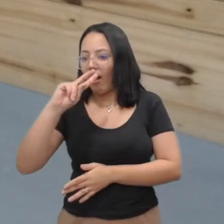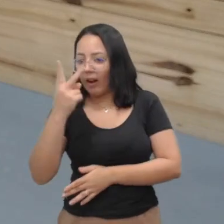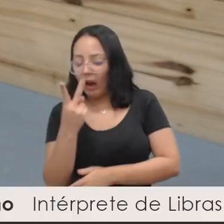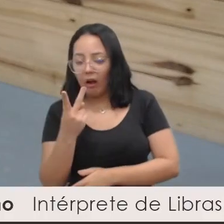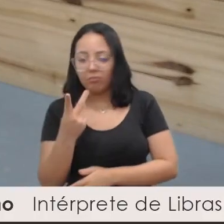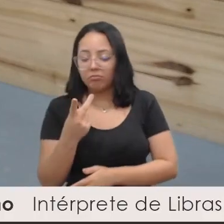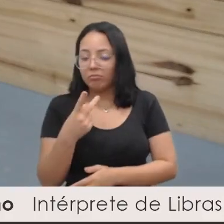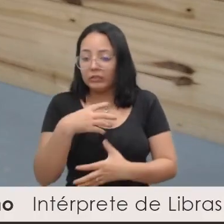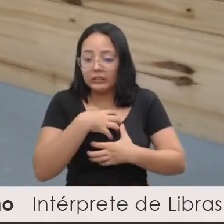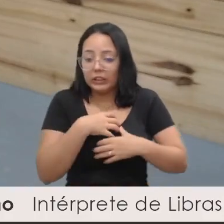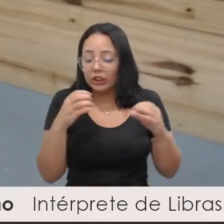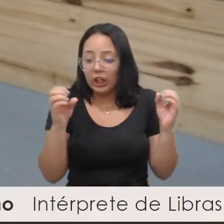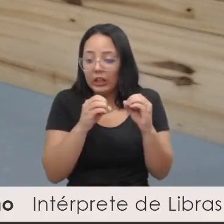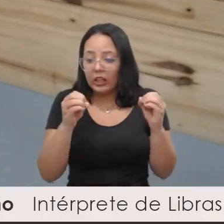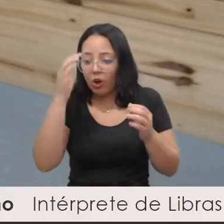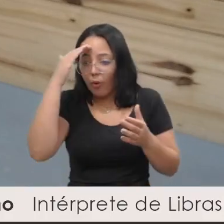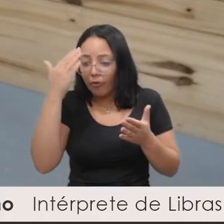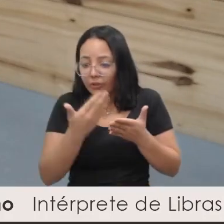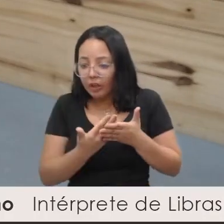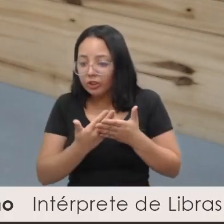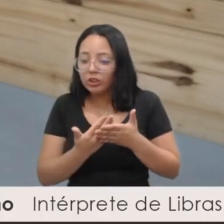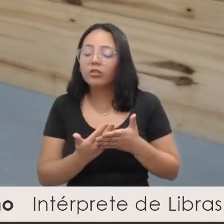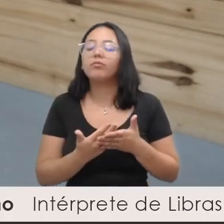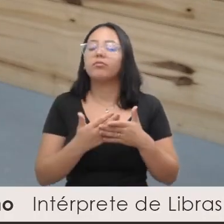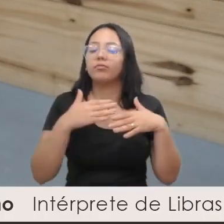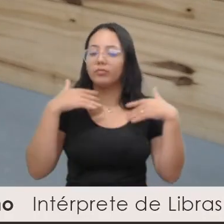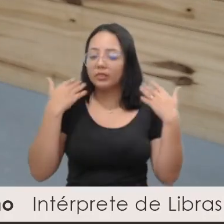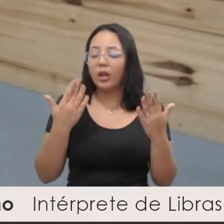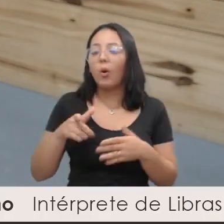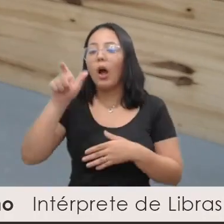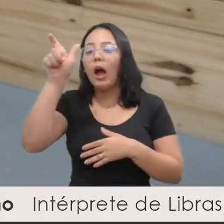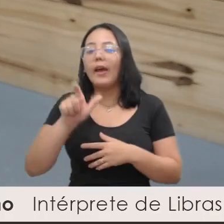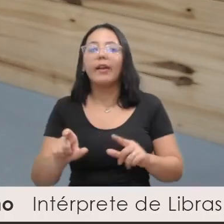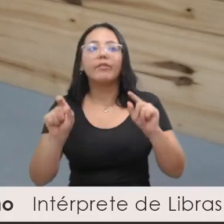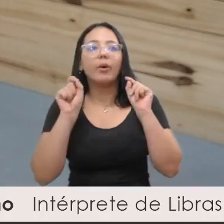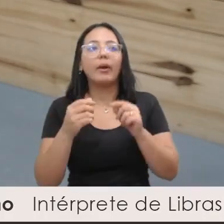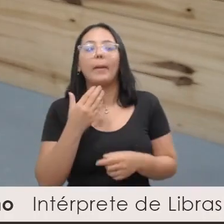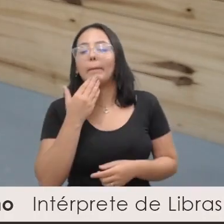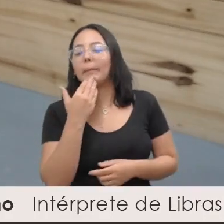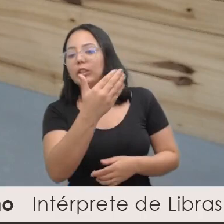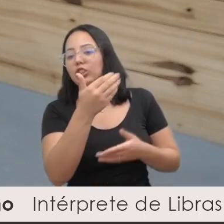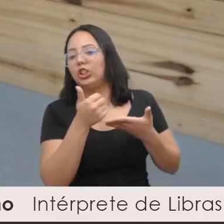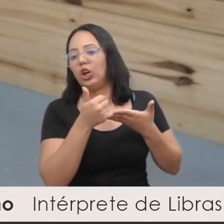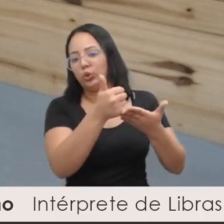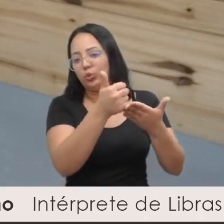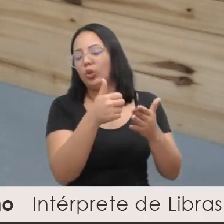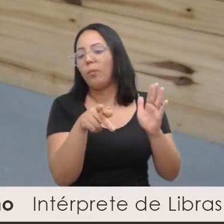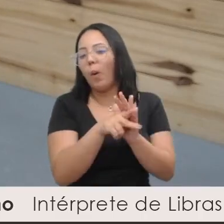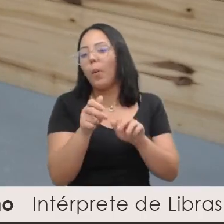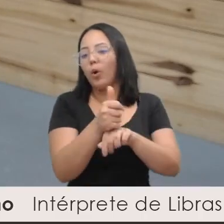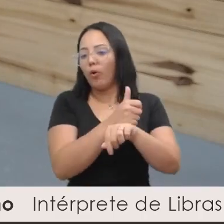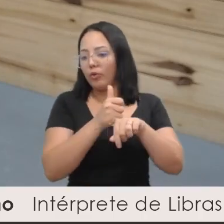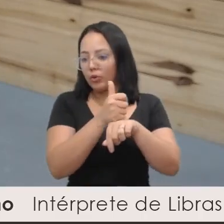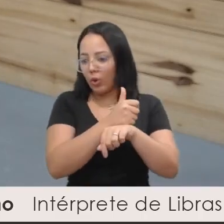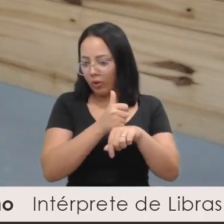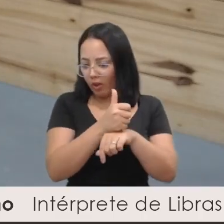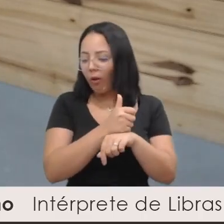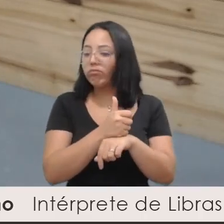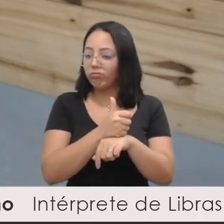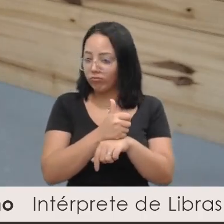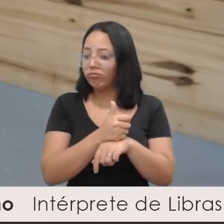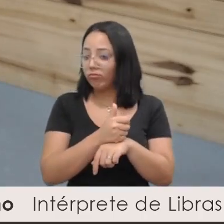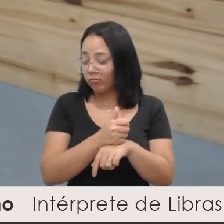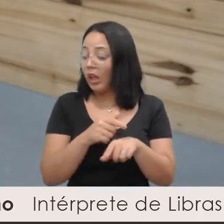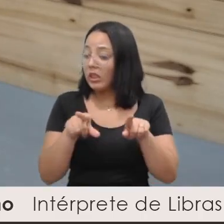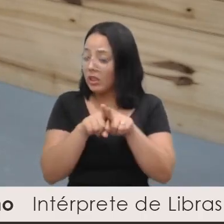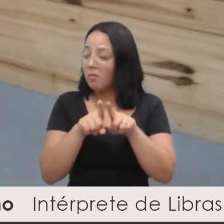não se sente confiante para atuar, e ela vai o quê? Acionar o socorro especializado. Então, isso vai descaracterizar